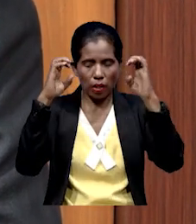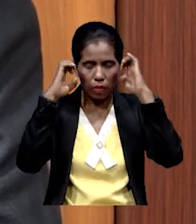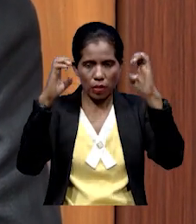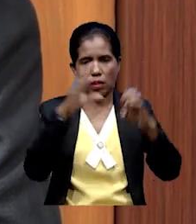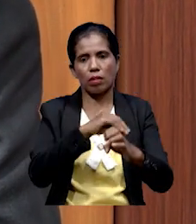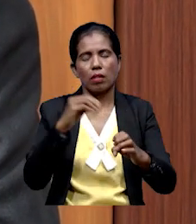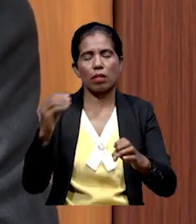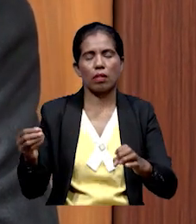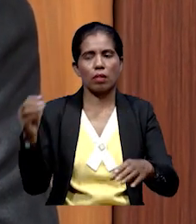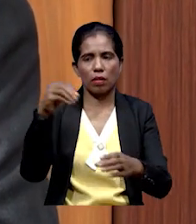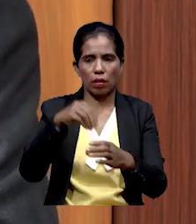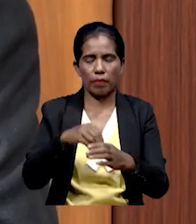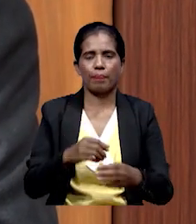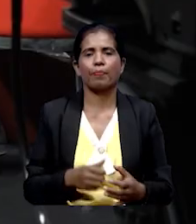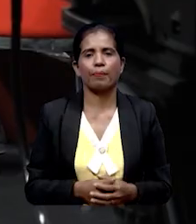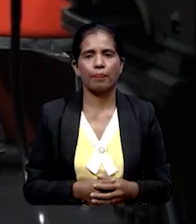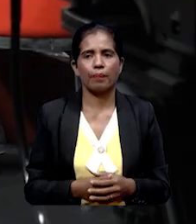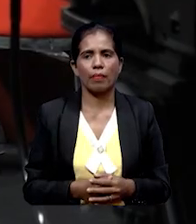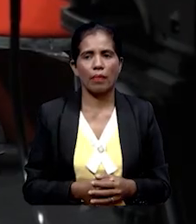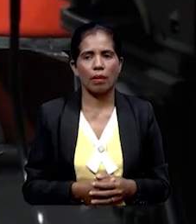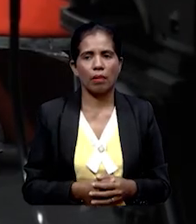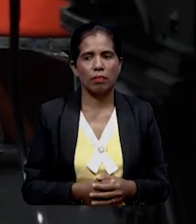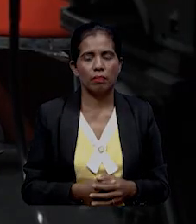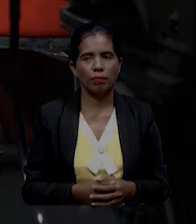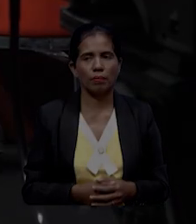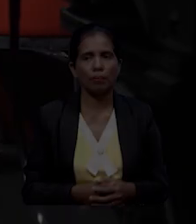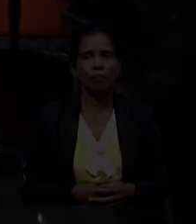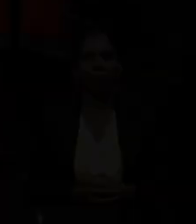absoluta para o investimento. Lepolinha de Carvalho, bem-vinda, Ximenes, GMN.